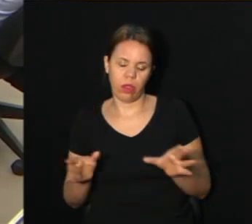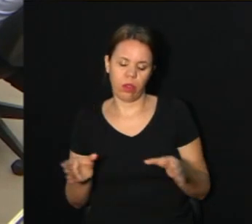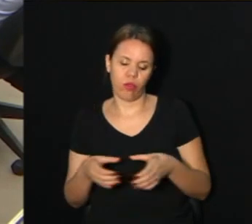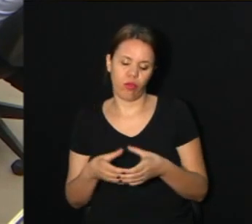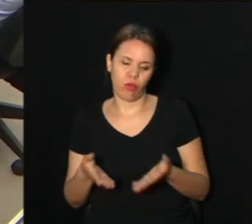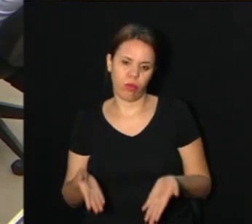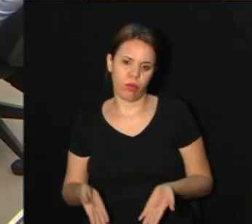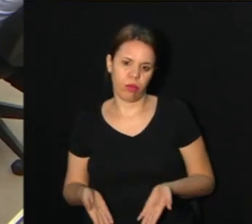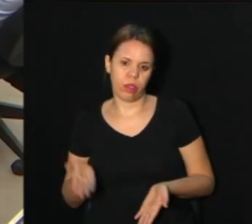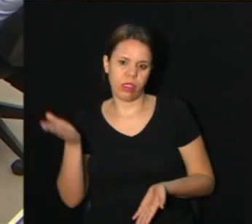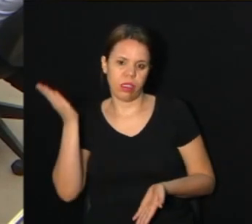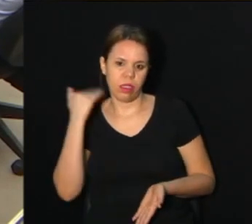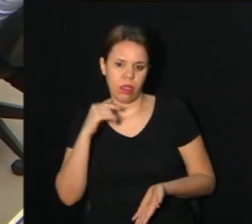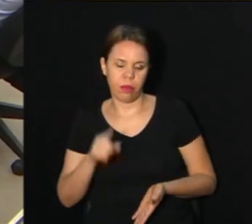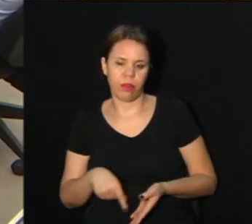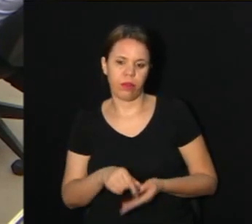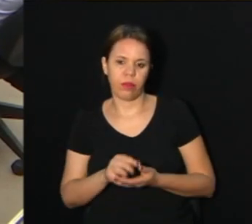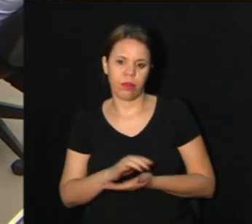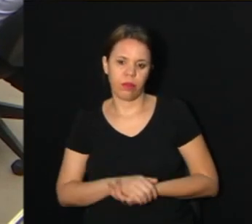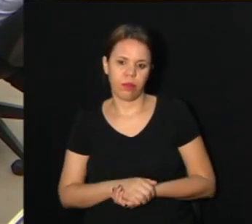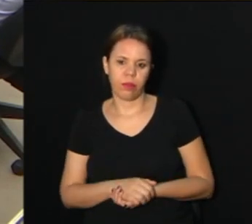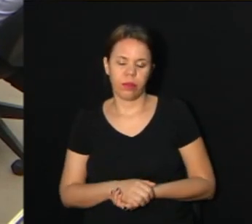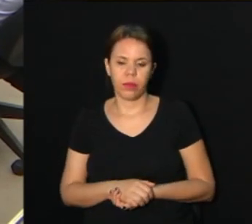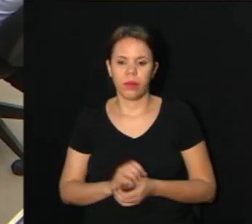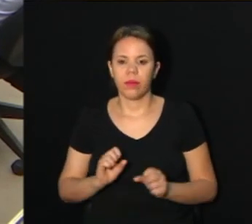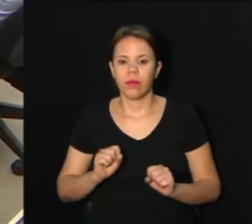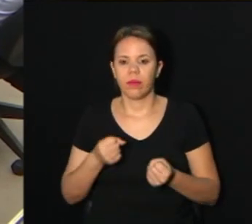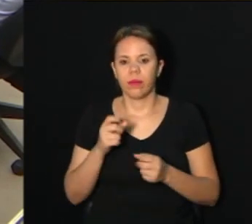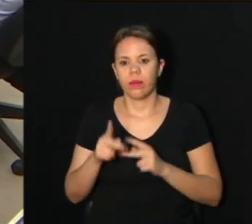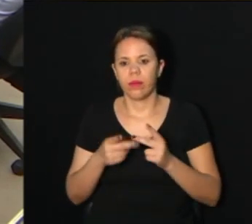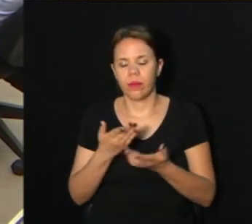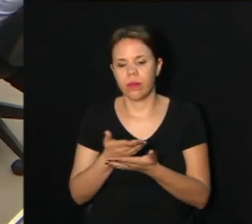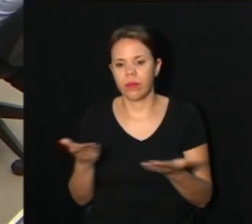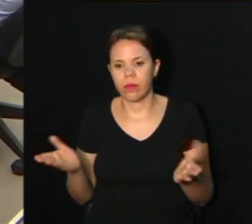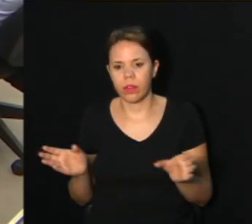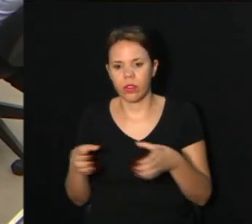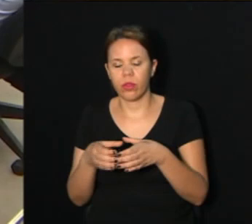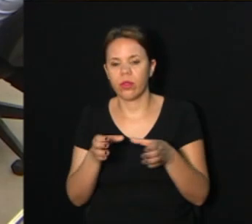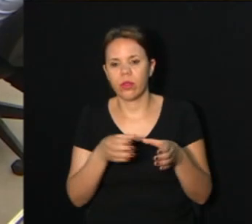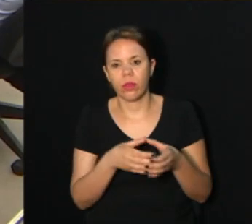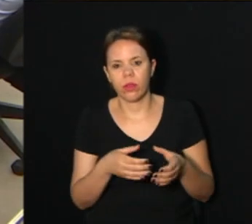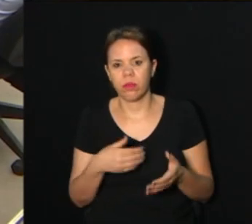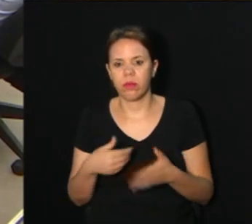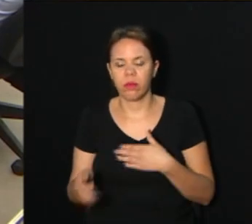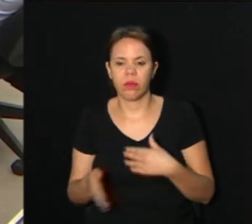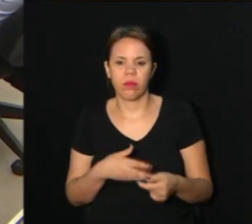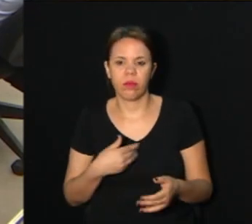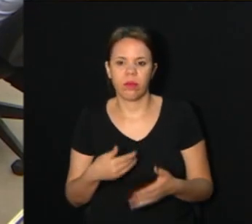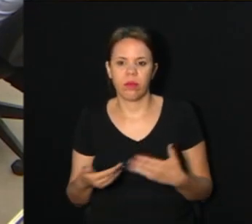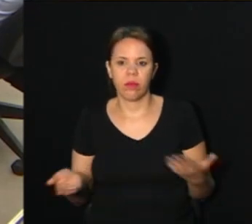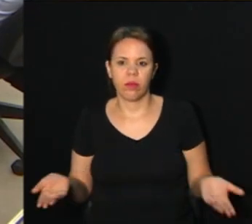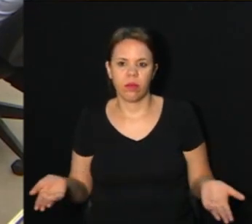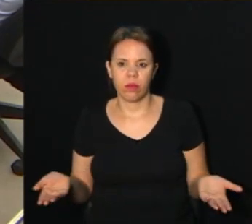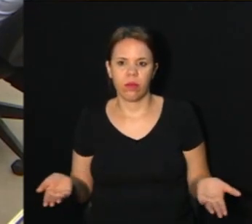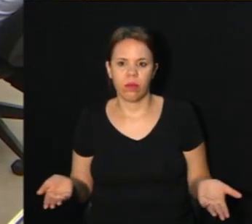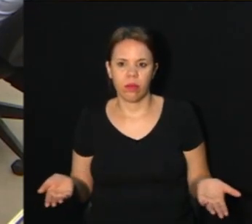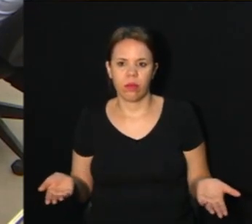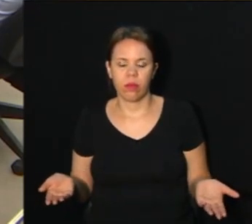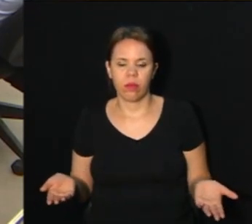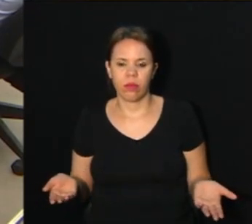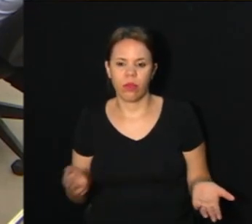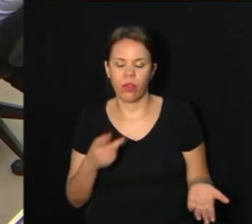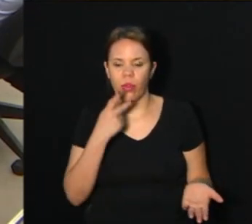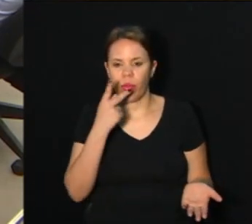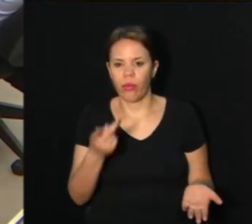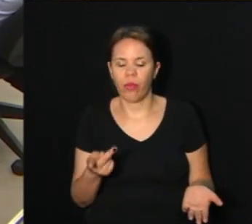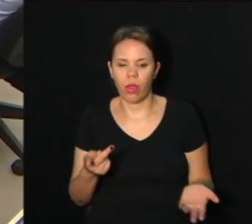grupo. Né? A gente sabe disso. Então, quando se defende a população, os grupos eles não estão nem aí para nada. Entendeu? Agora, quando fala